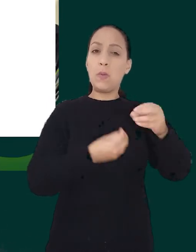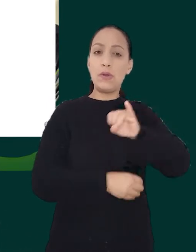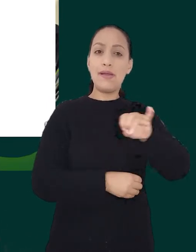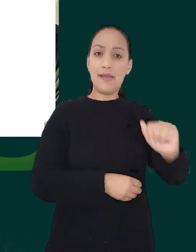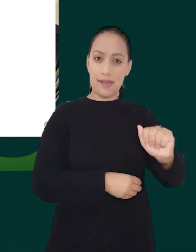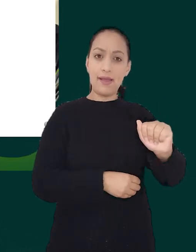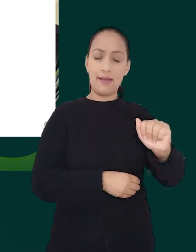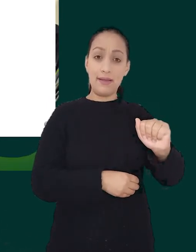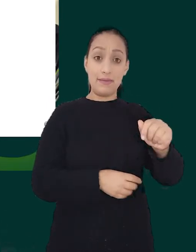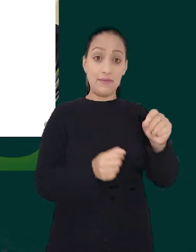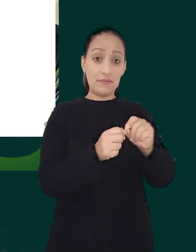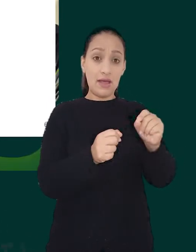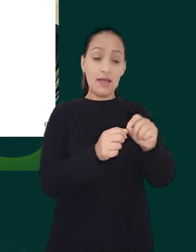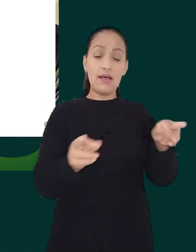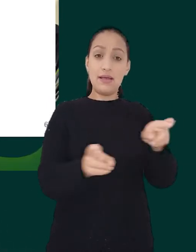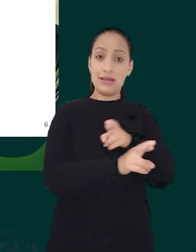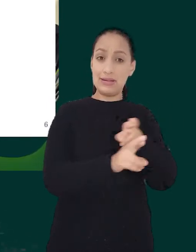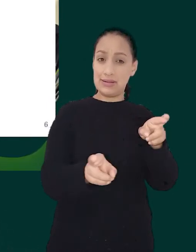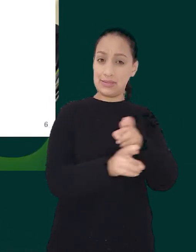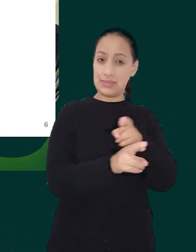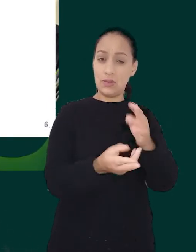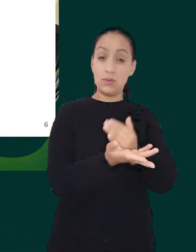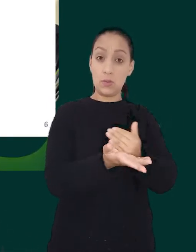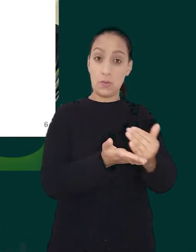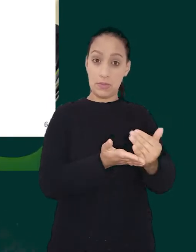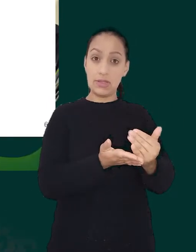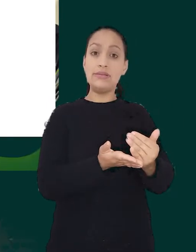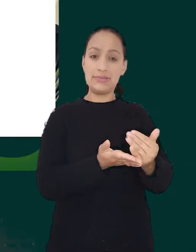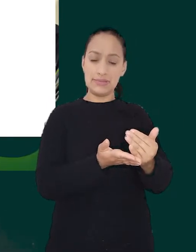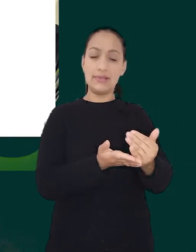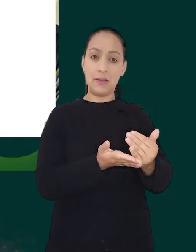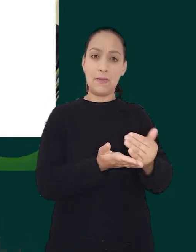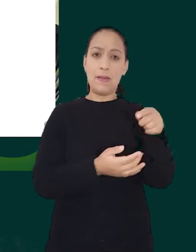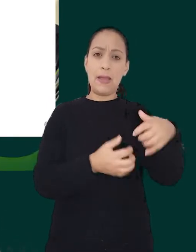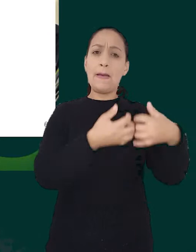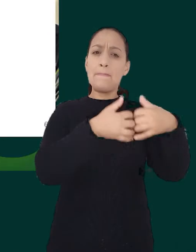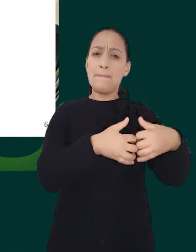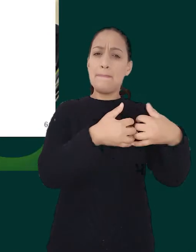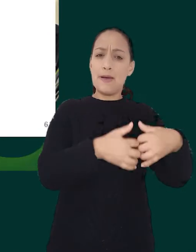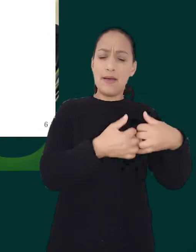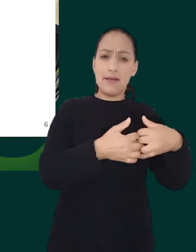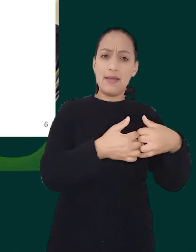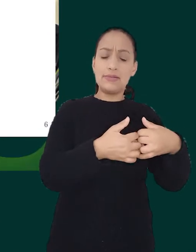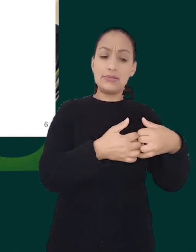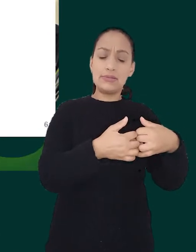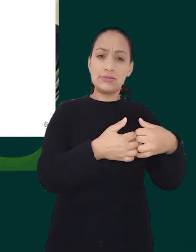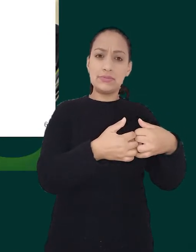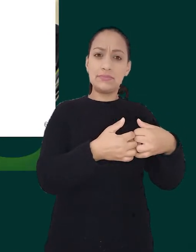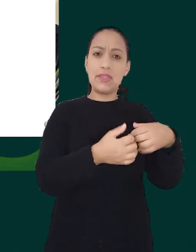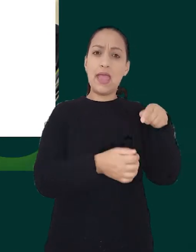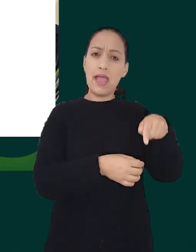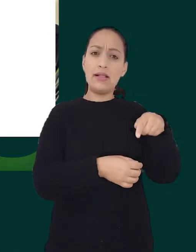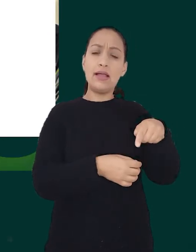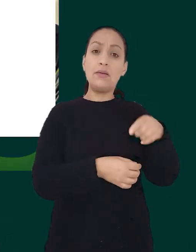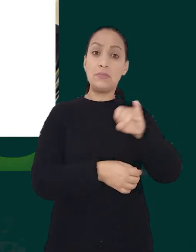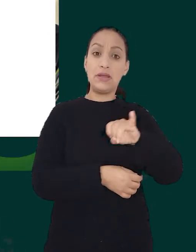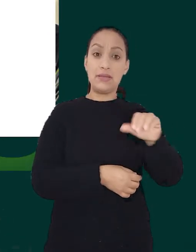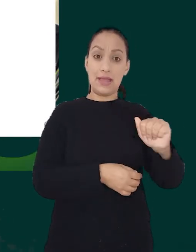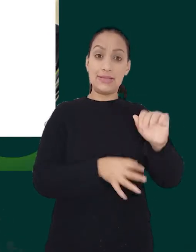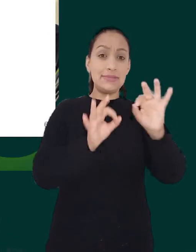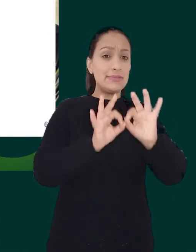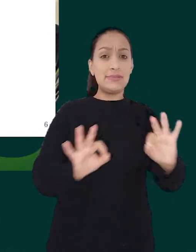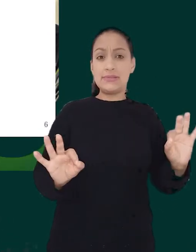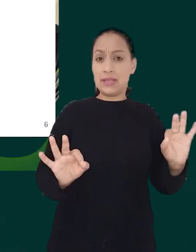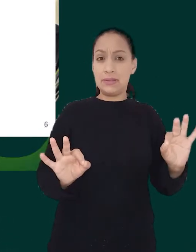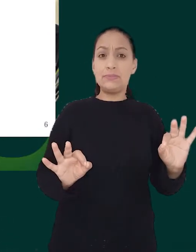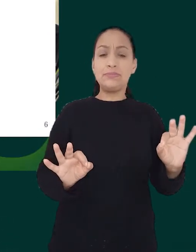faz a relação dela inicial, tá? A máquina de estados, ela é, sim, uma inteligência artificial bem